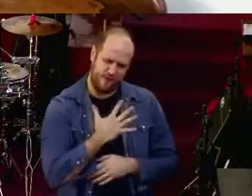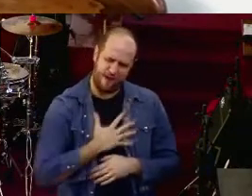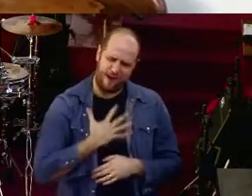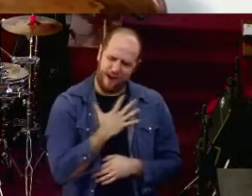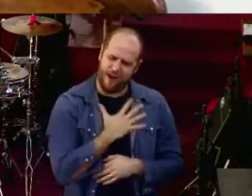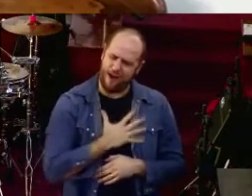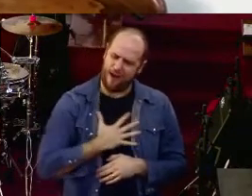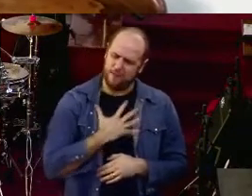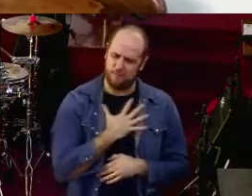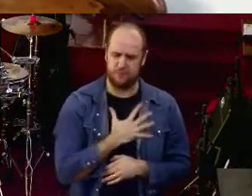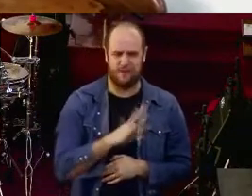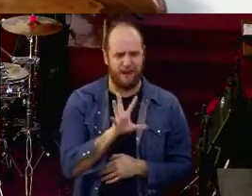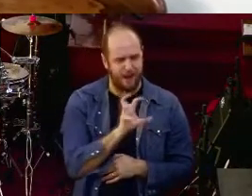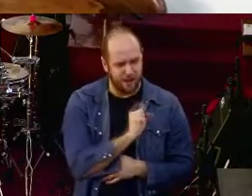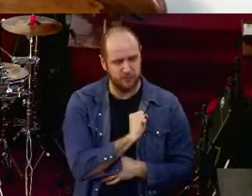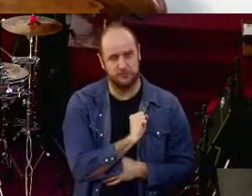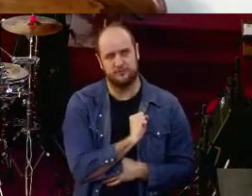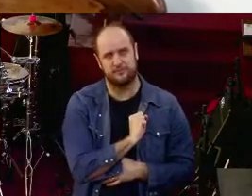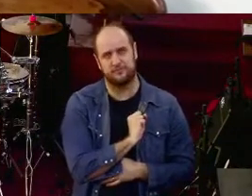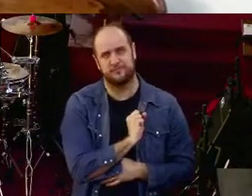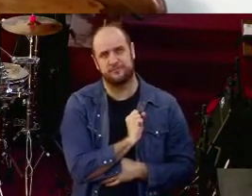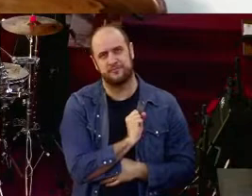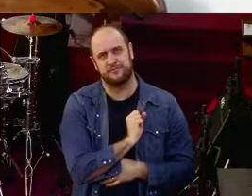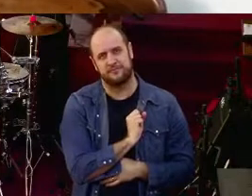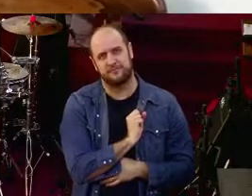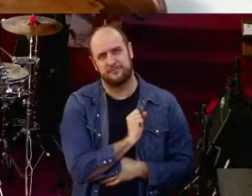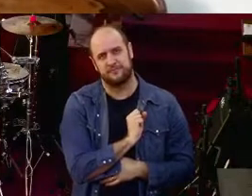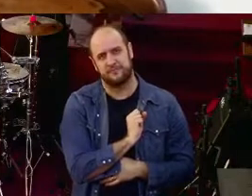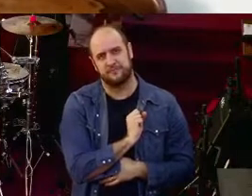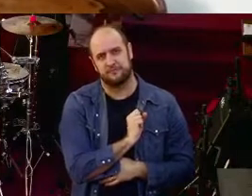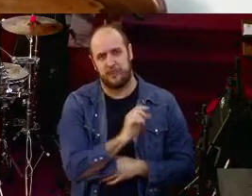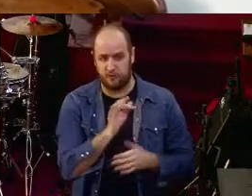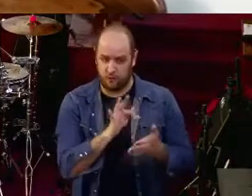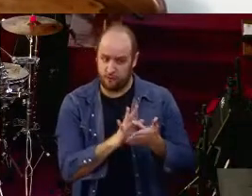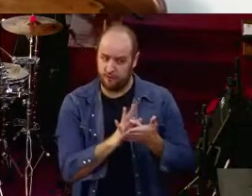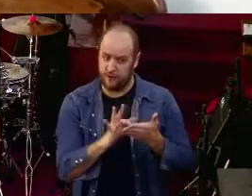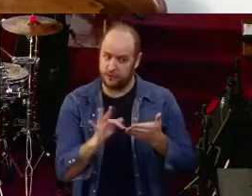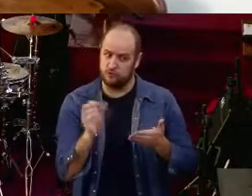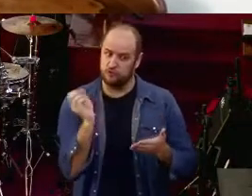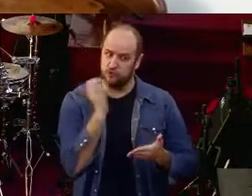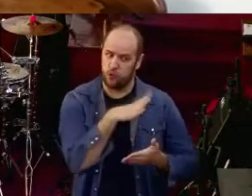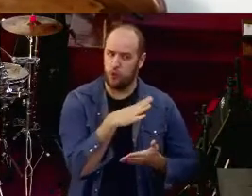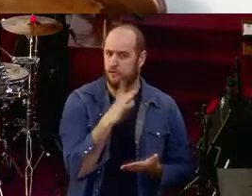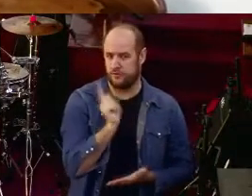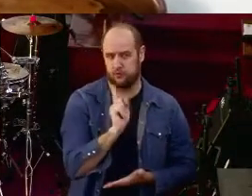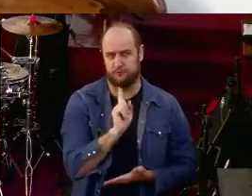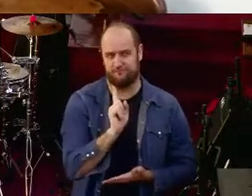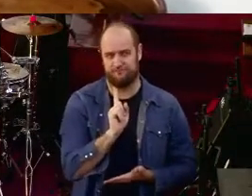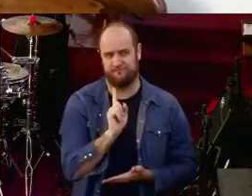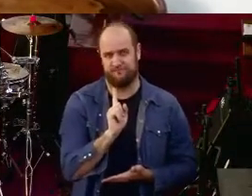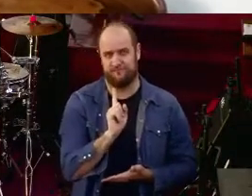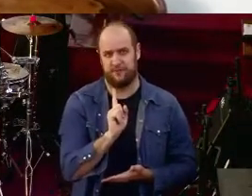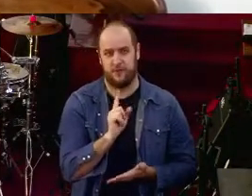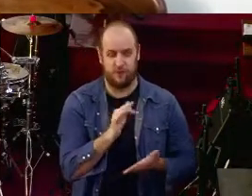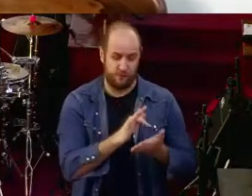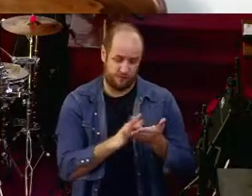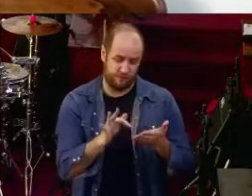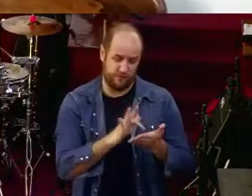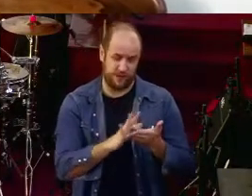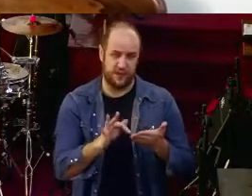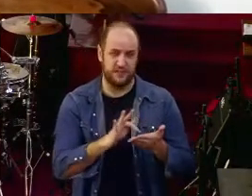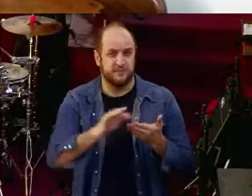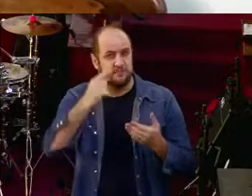me comprazo. Bom, parece uma palavra nova, parece uma frase nova, mas não é. É a junção, na verdade, de